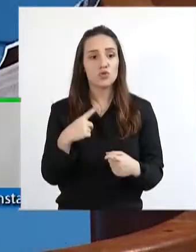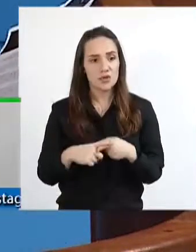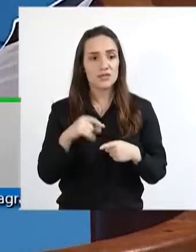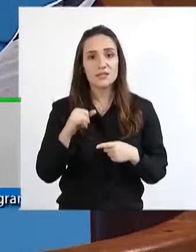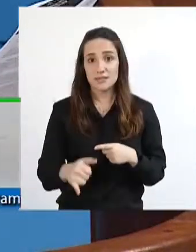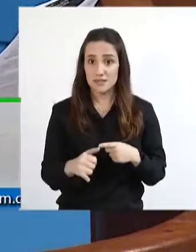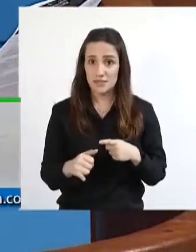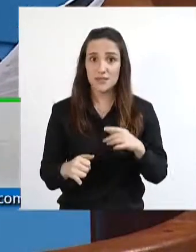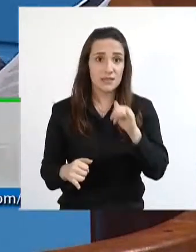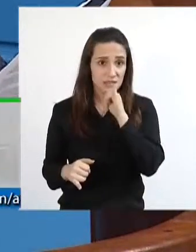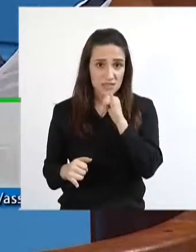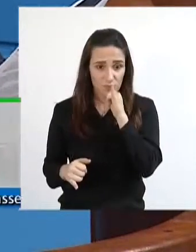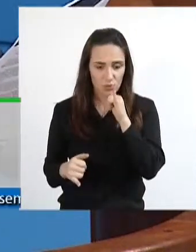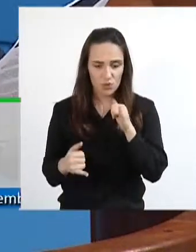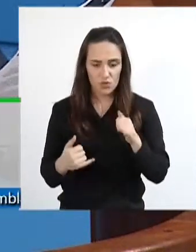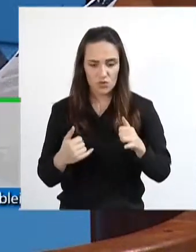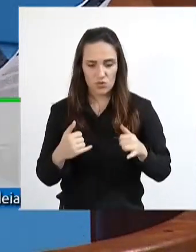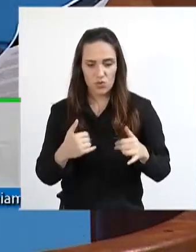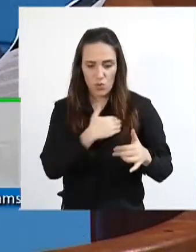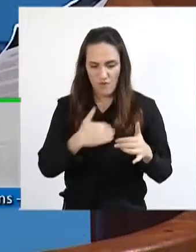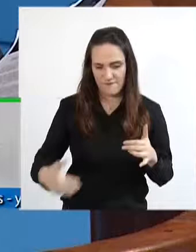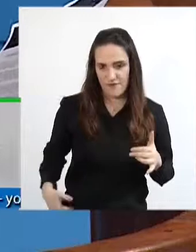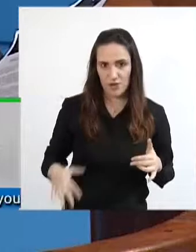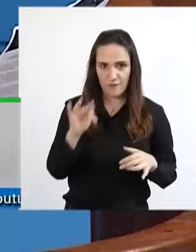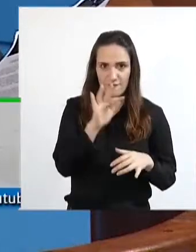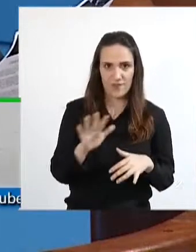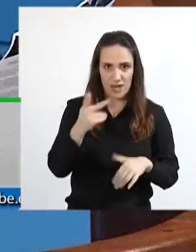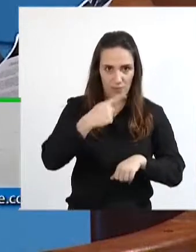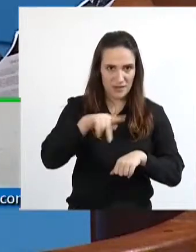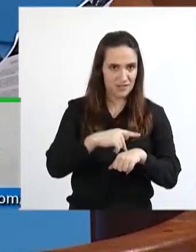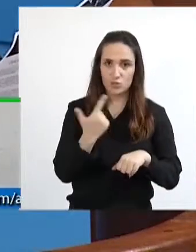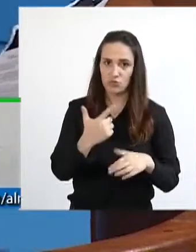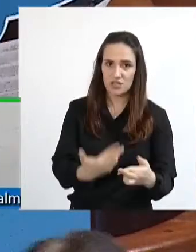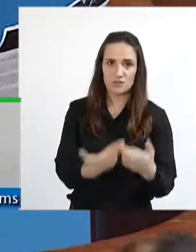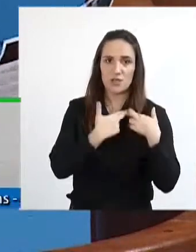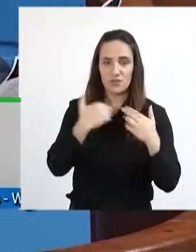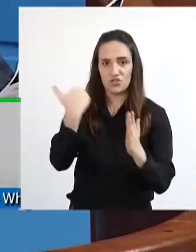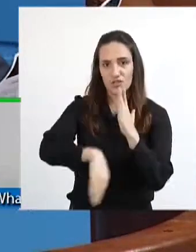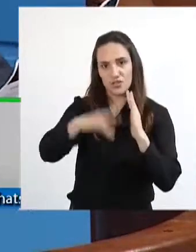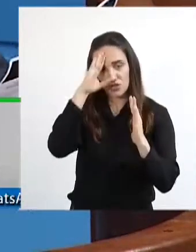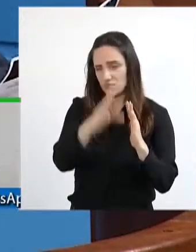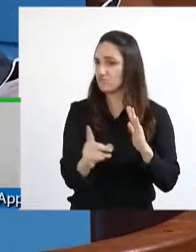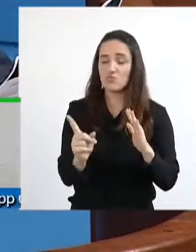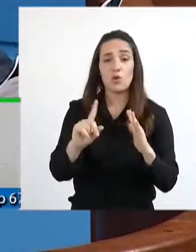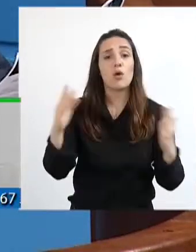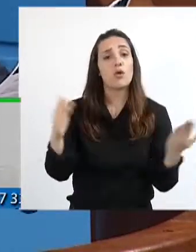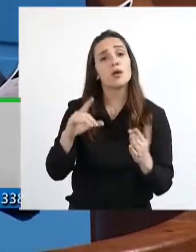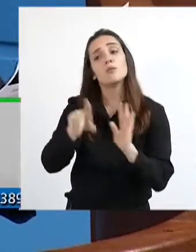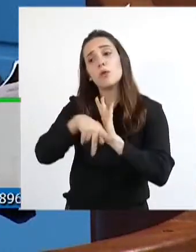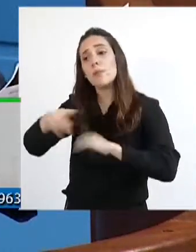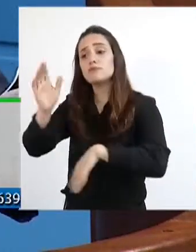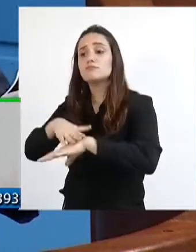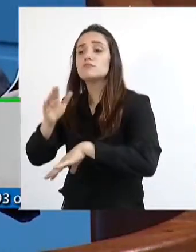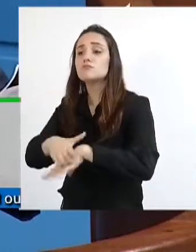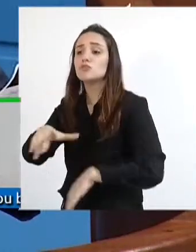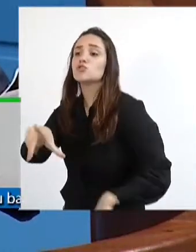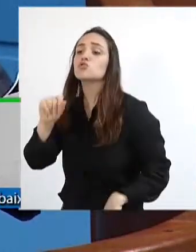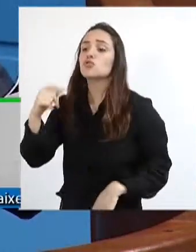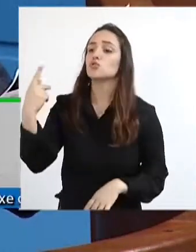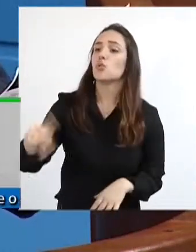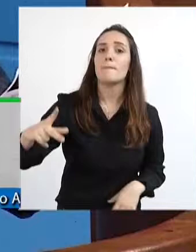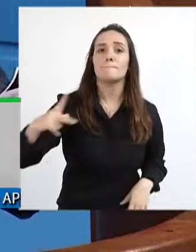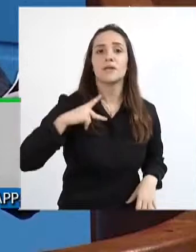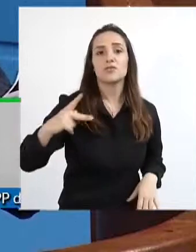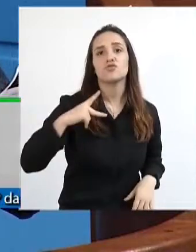uma obrigação do Estado e passa a ser meramente mais um produto de mercado, beneficiando